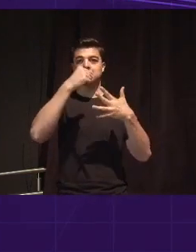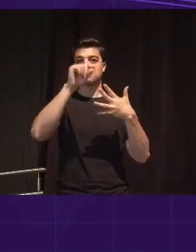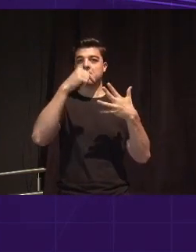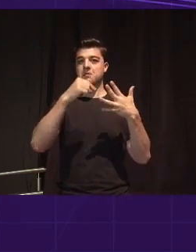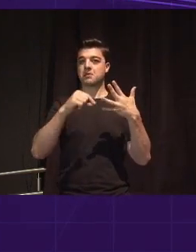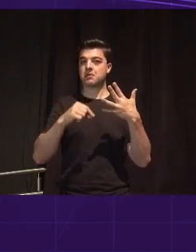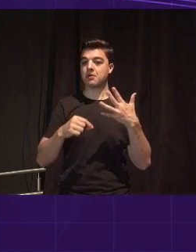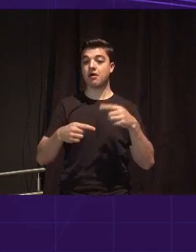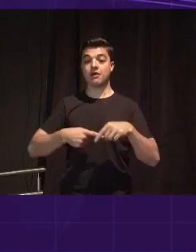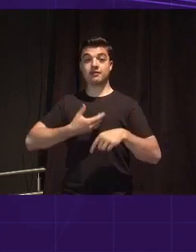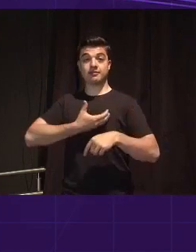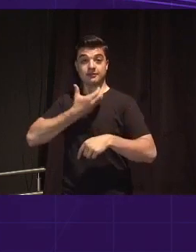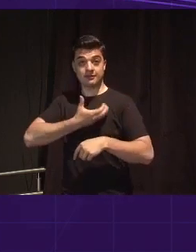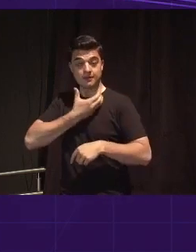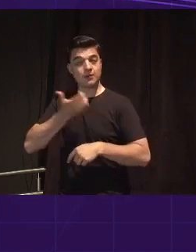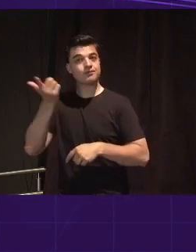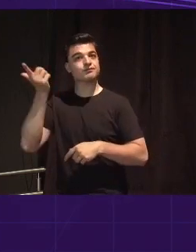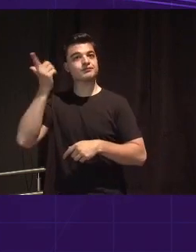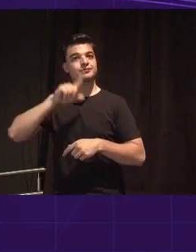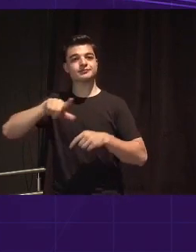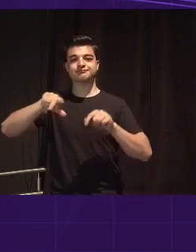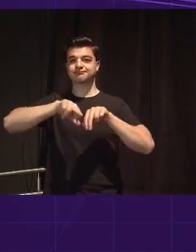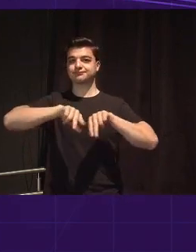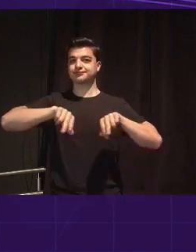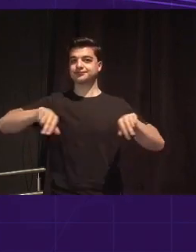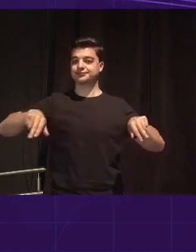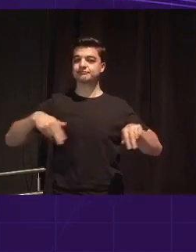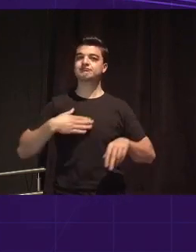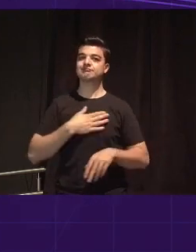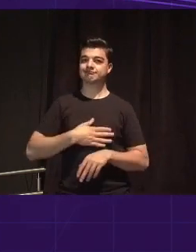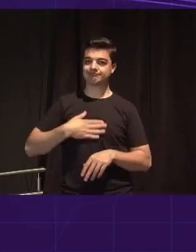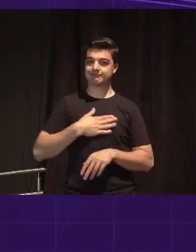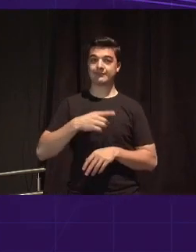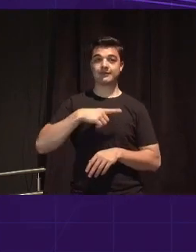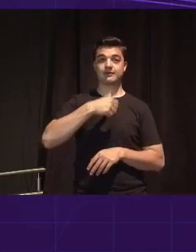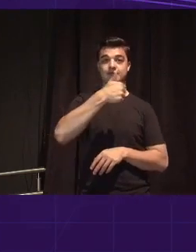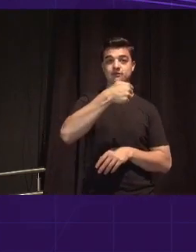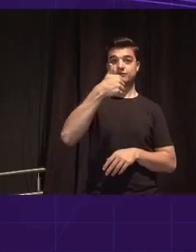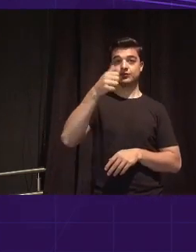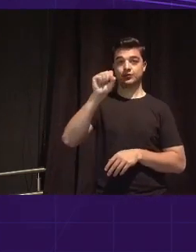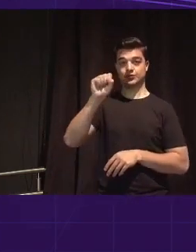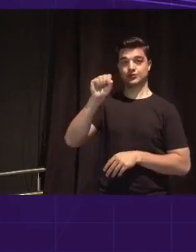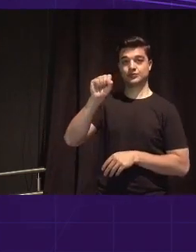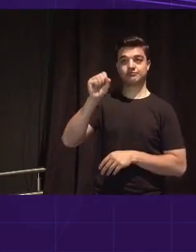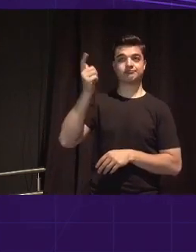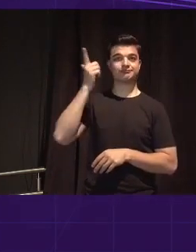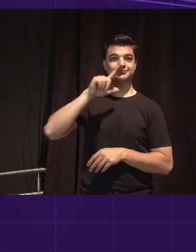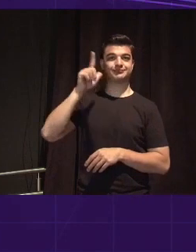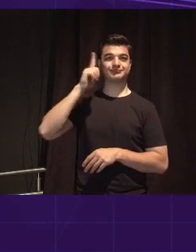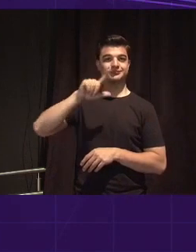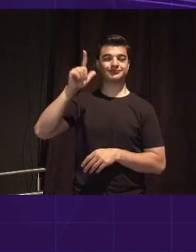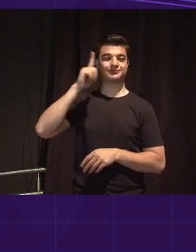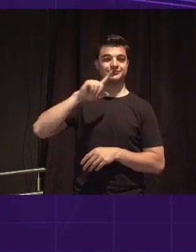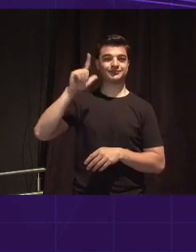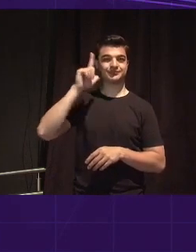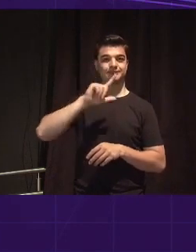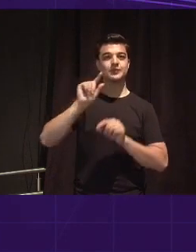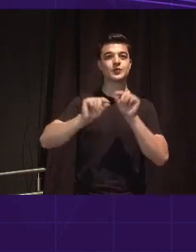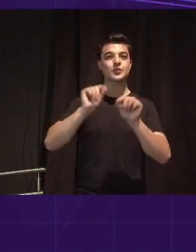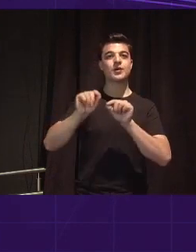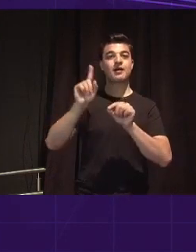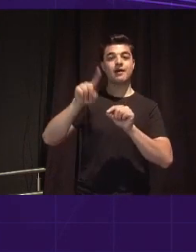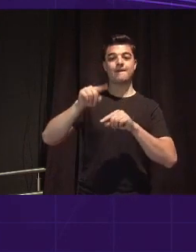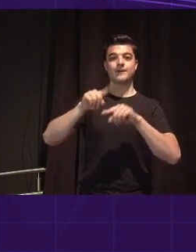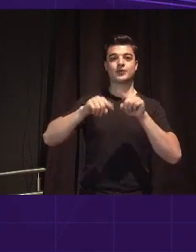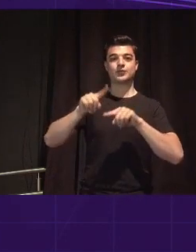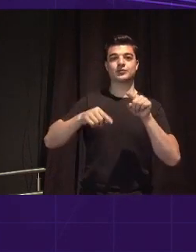né? Então, ao todo, a gente fez uma média de 118 toques no cliente nesse ano. E quando eu falo toque, é liberação em